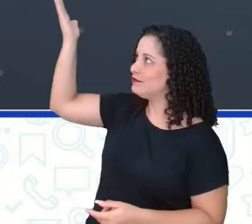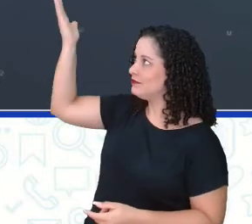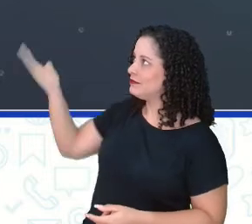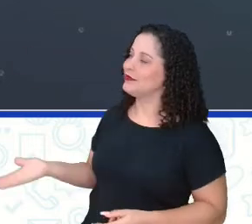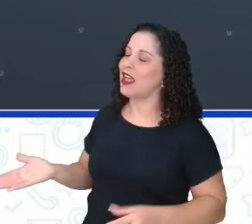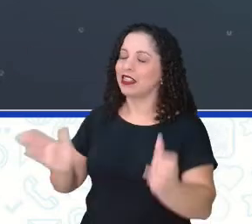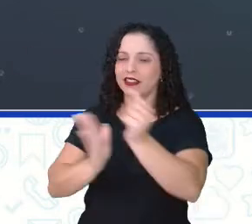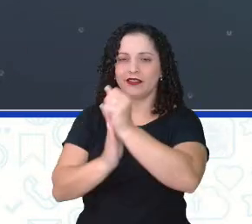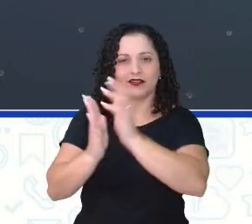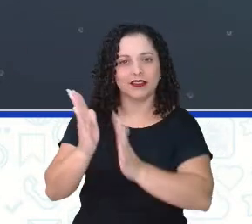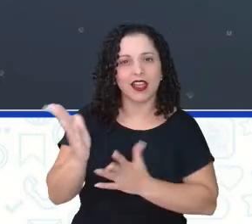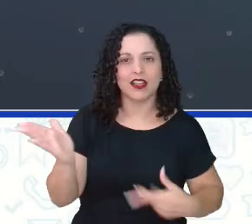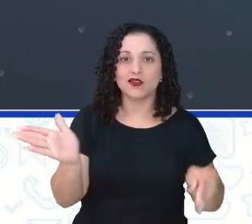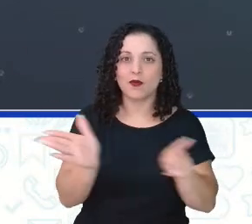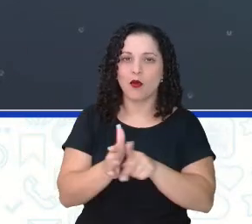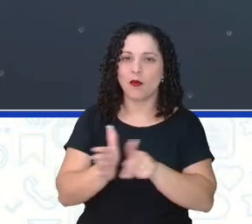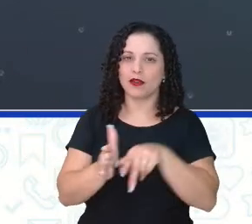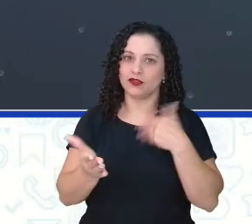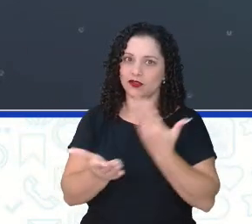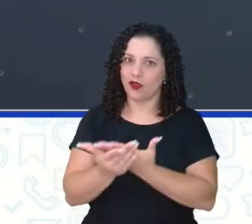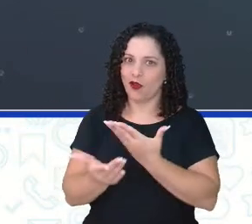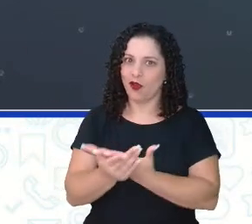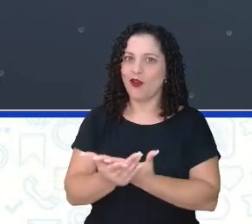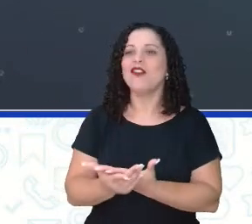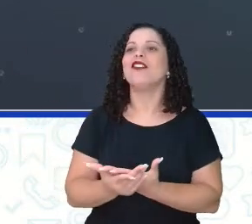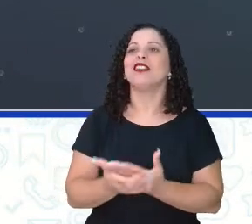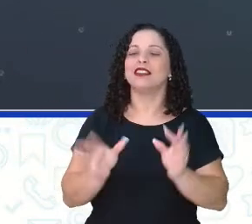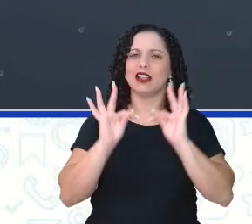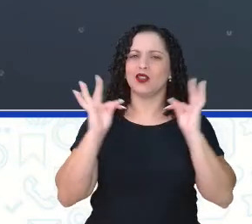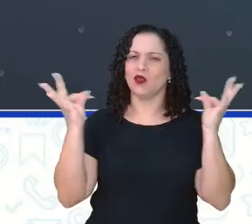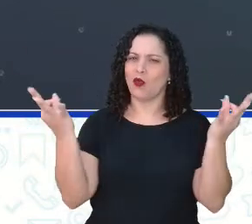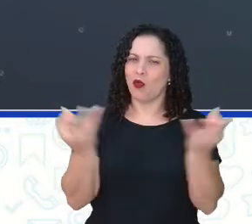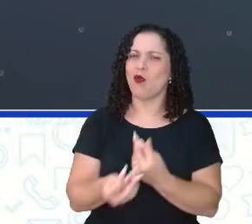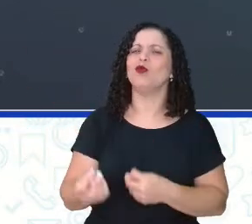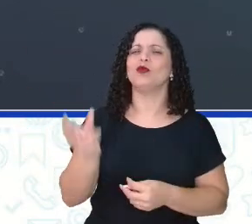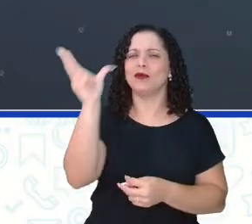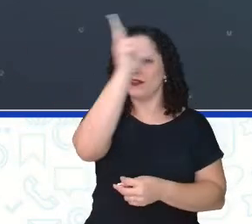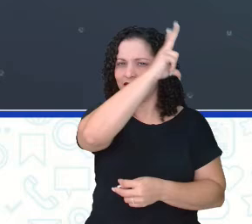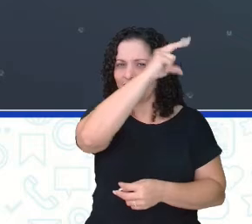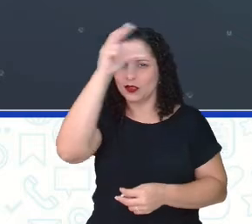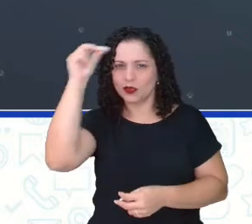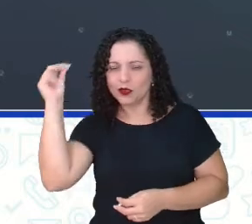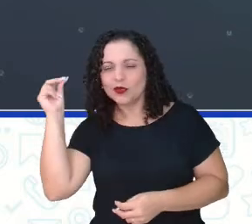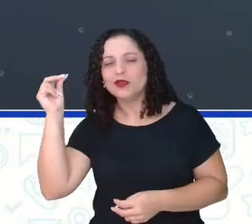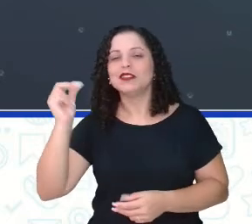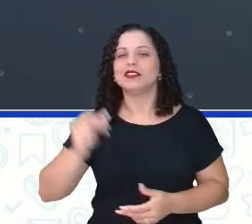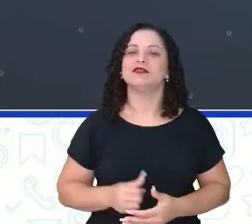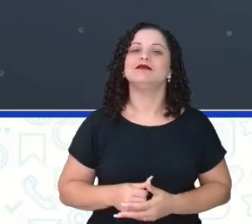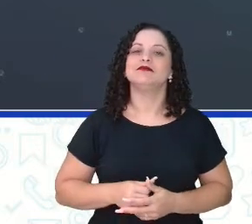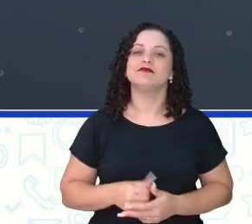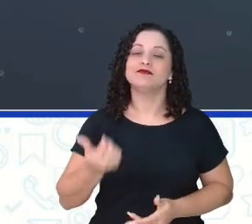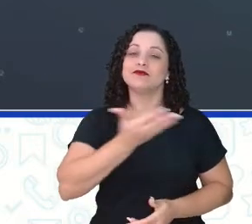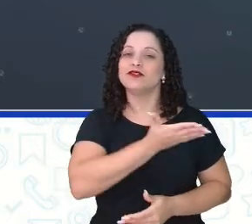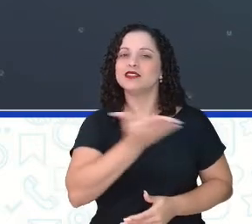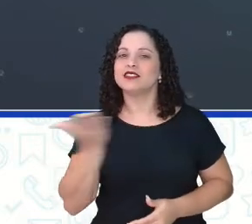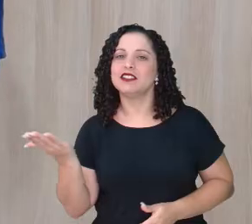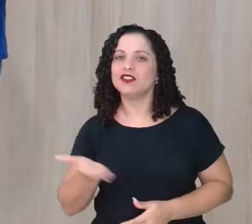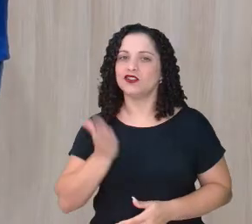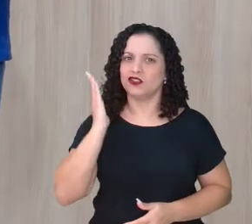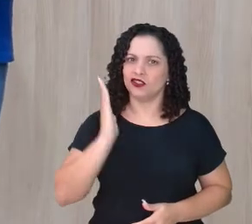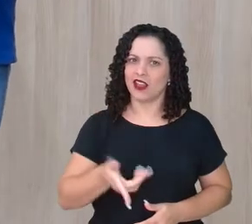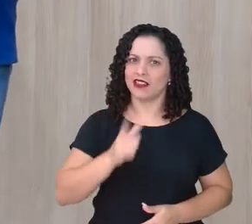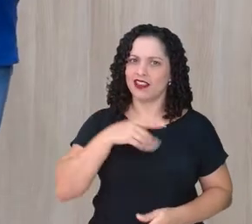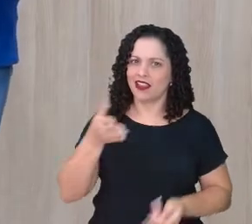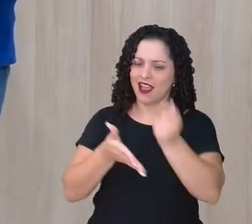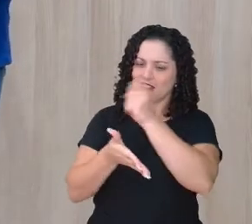as atividades, né, da nossa escola, de toda a rede municipal do Recife. E vocês estão fazendo aquela